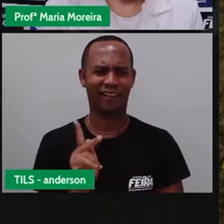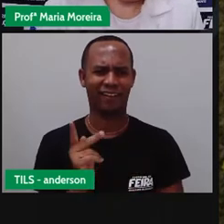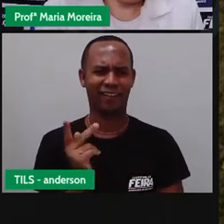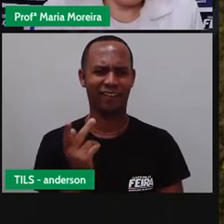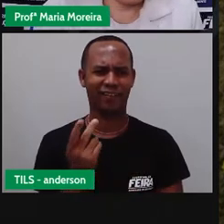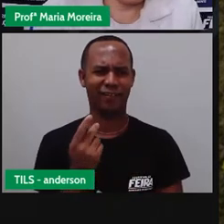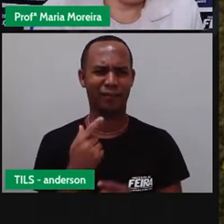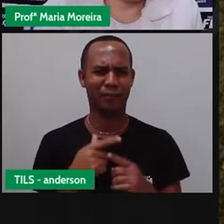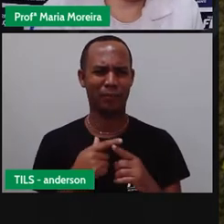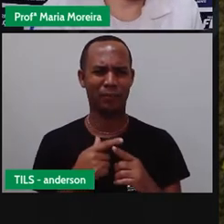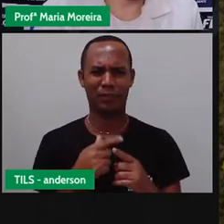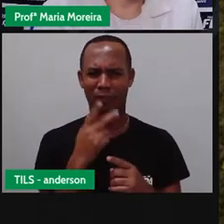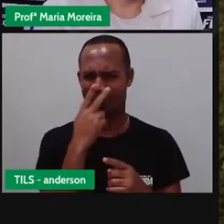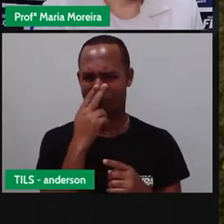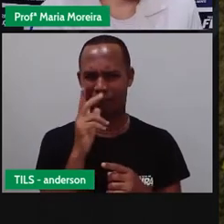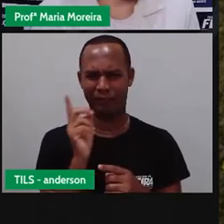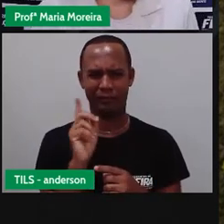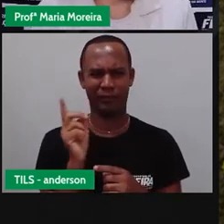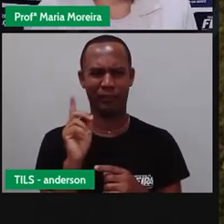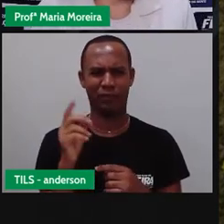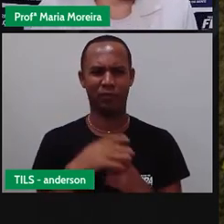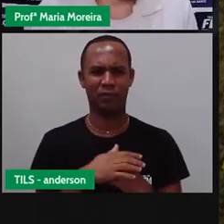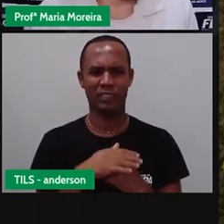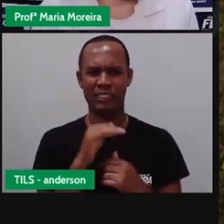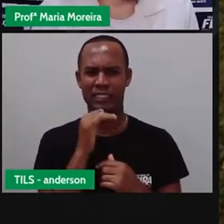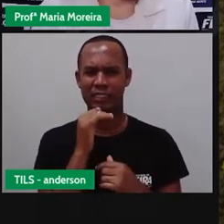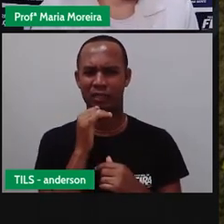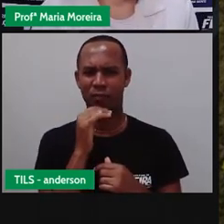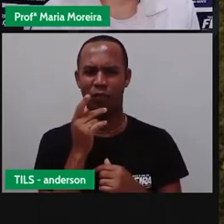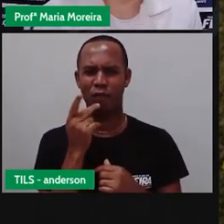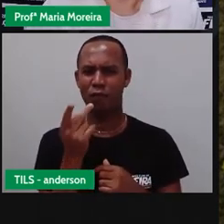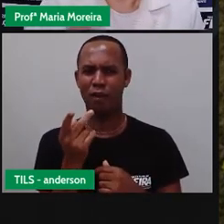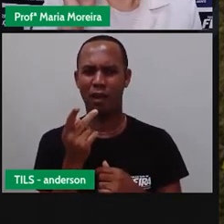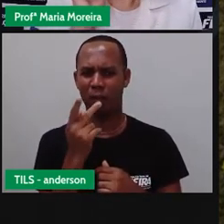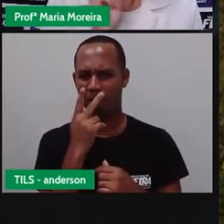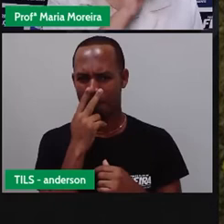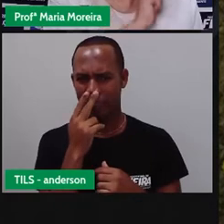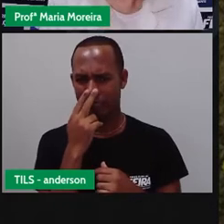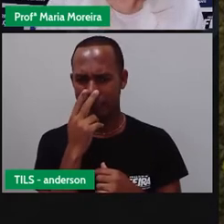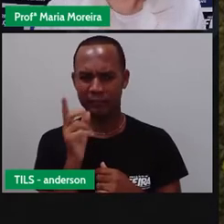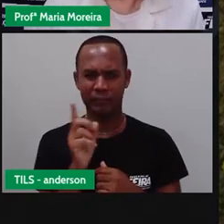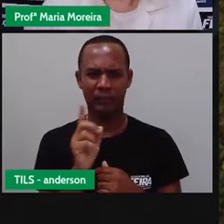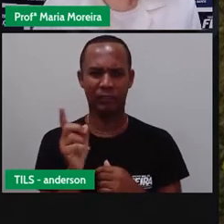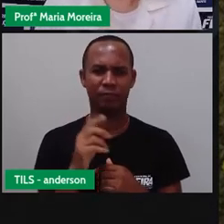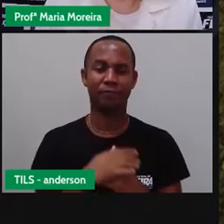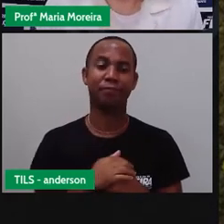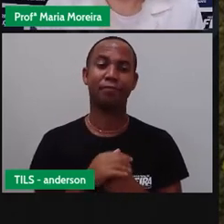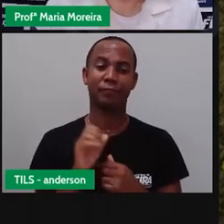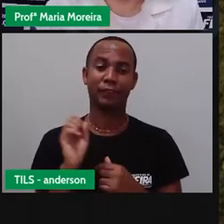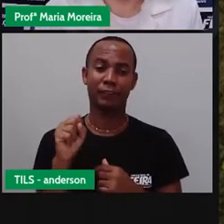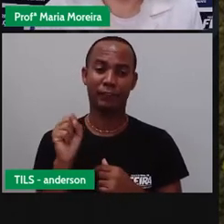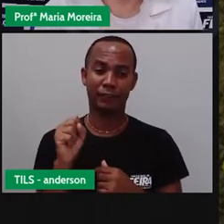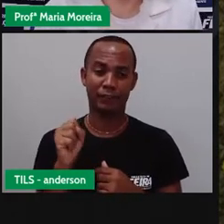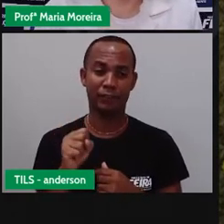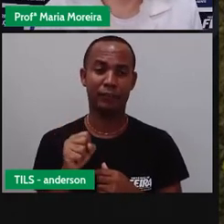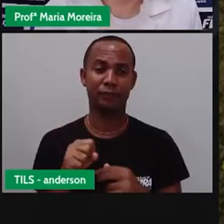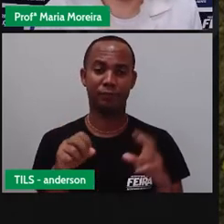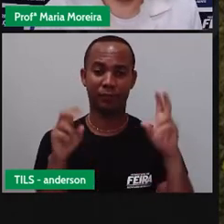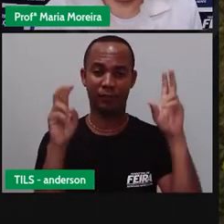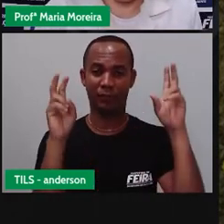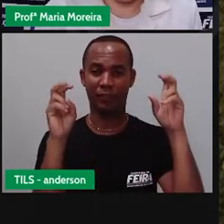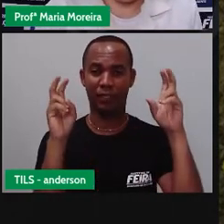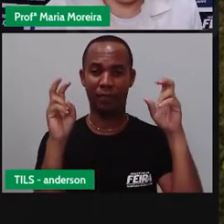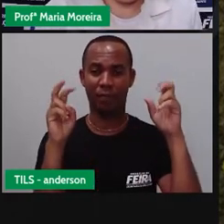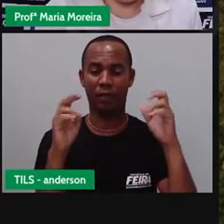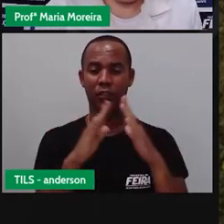E por que não aparece porque quando eu pronuncio ela não aparece Exatamente esse o tema na